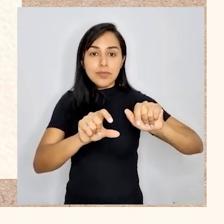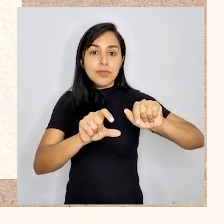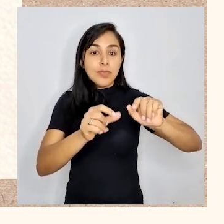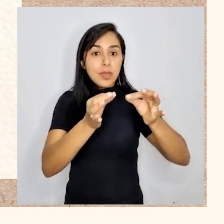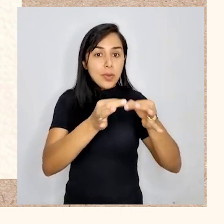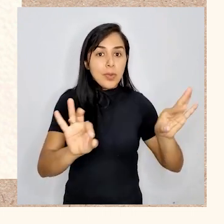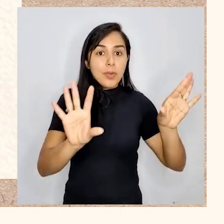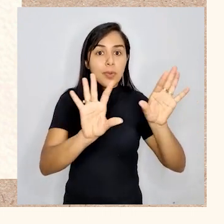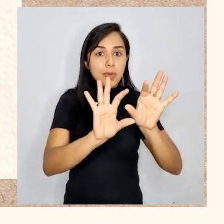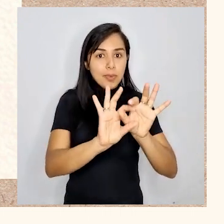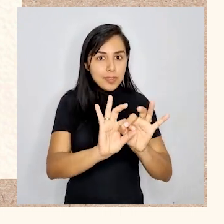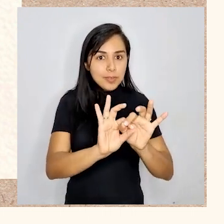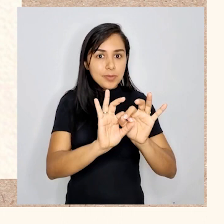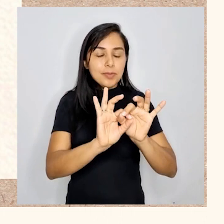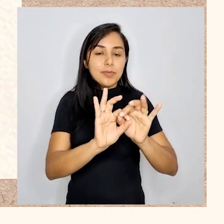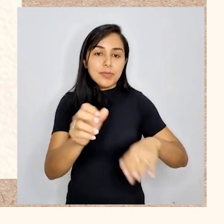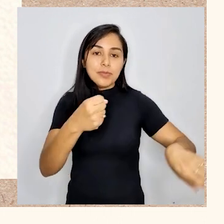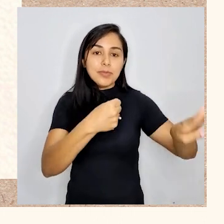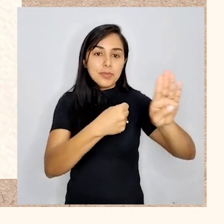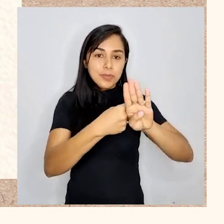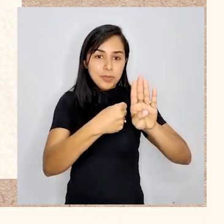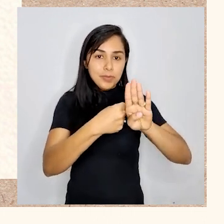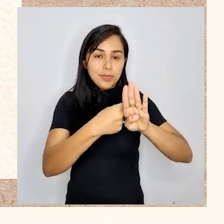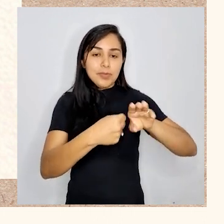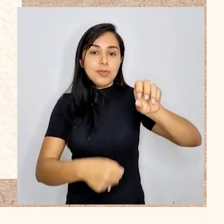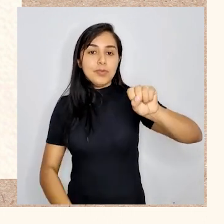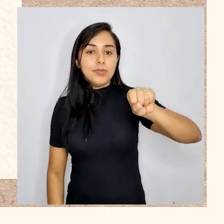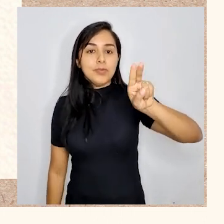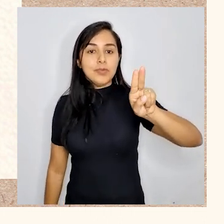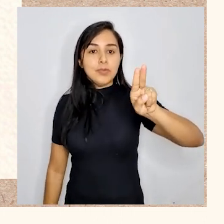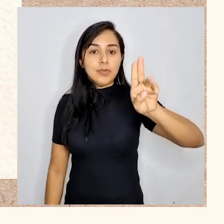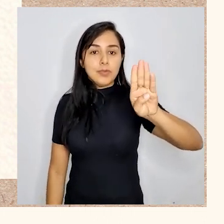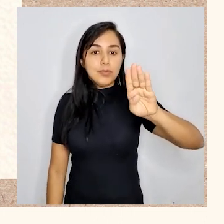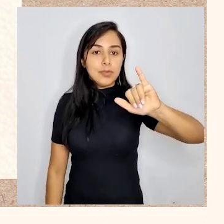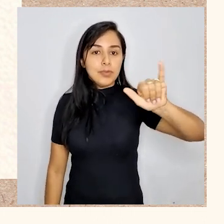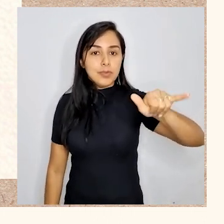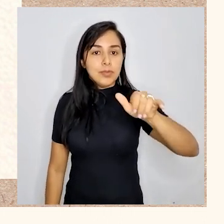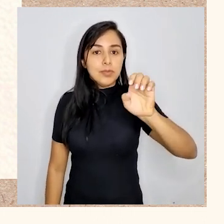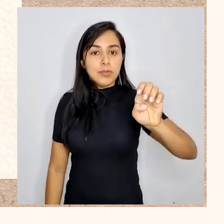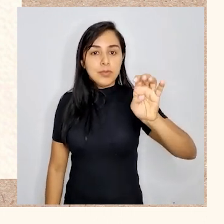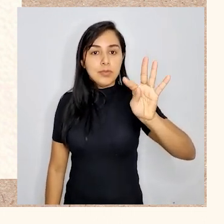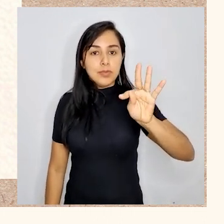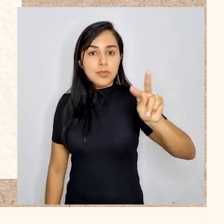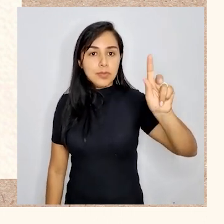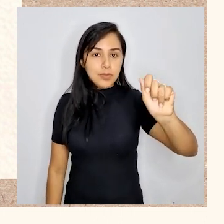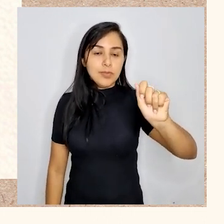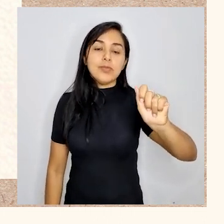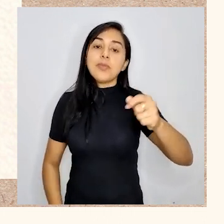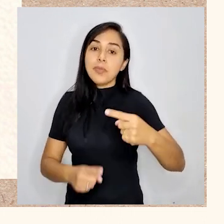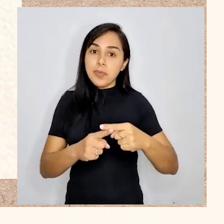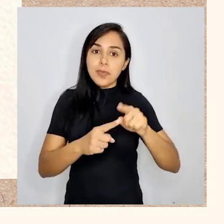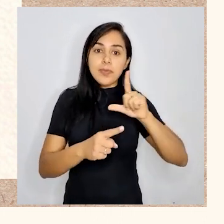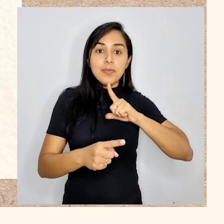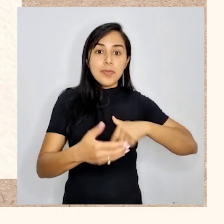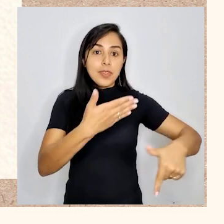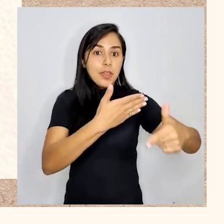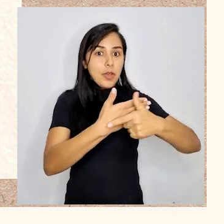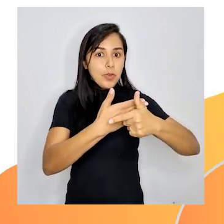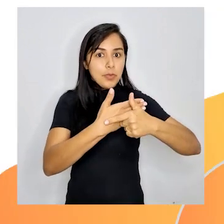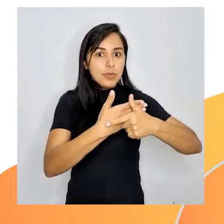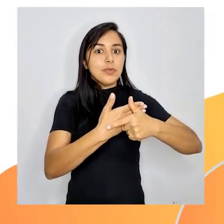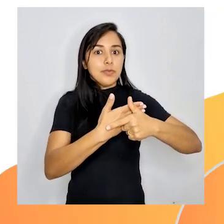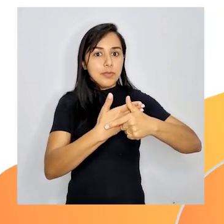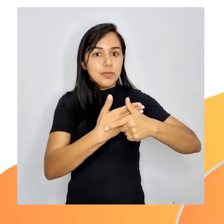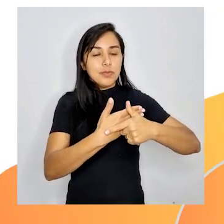subordinada substantiva subjetiva, porque ela está assumindo a função de sujeito da oração